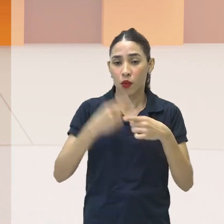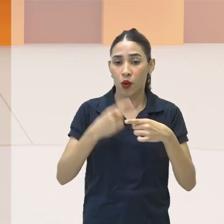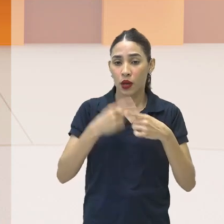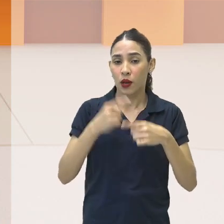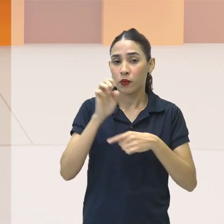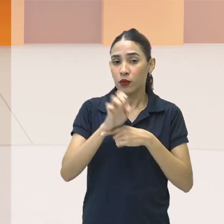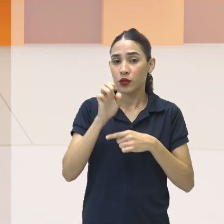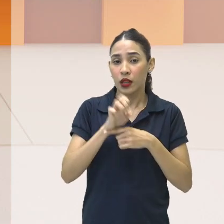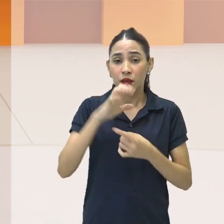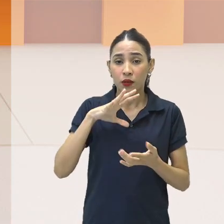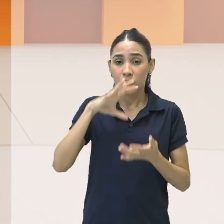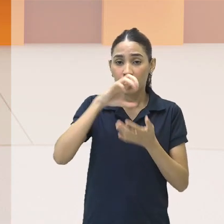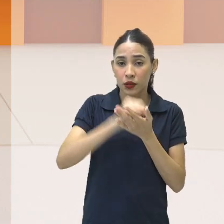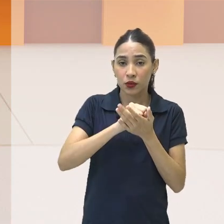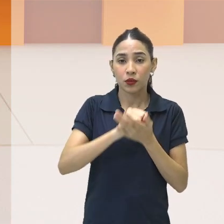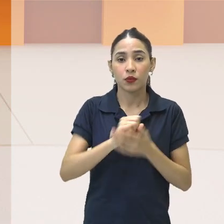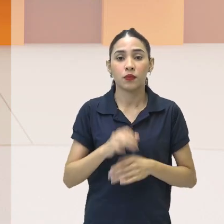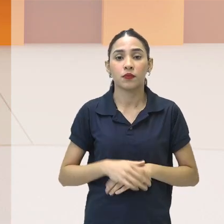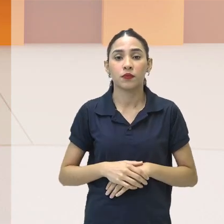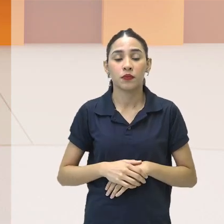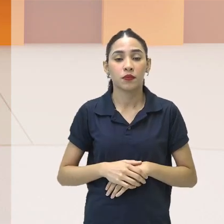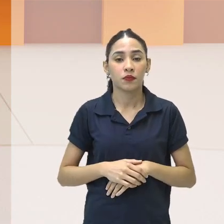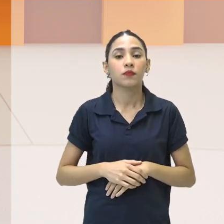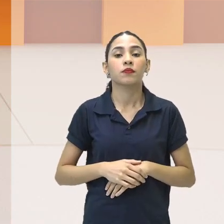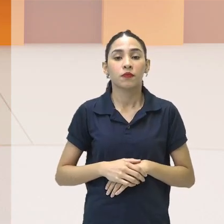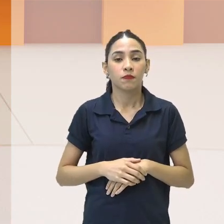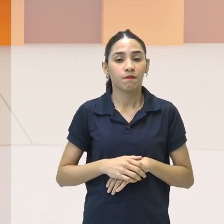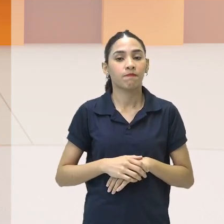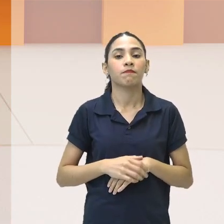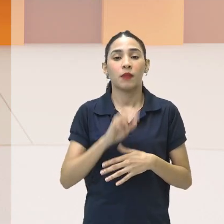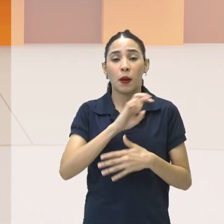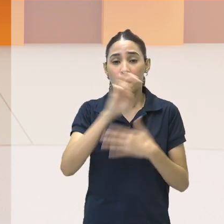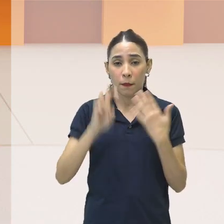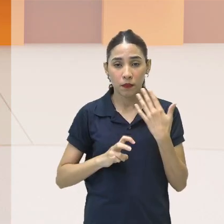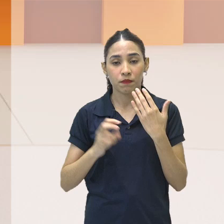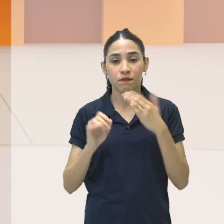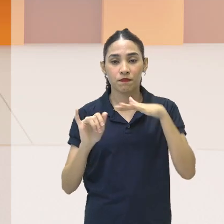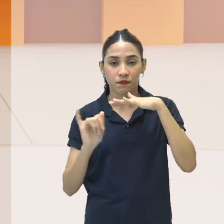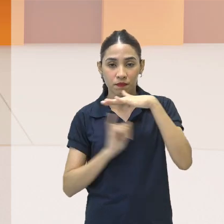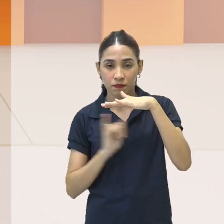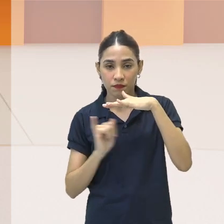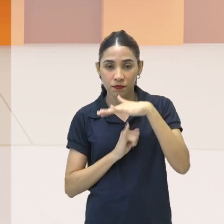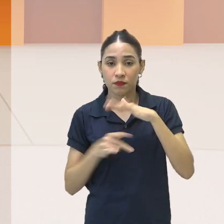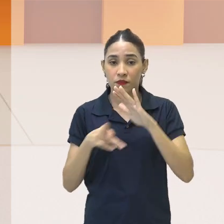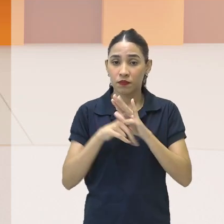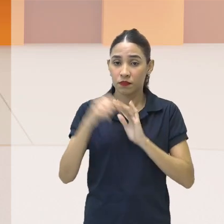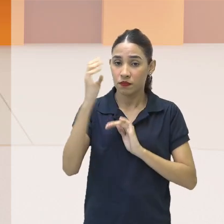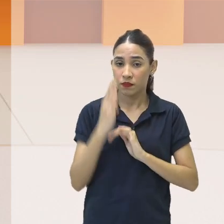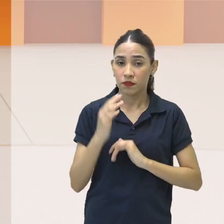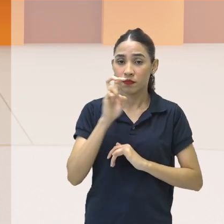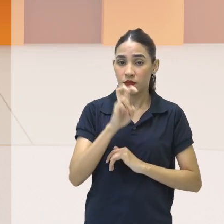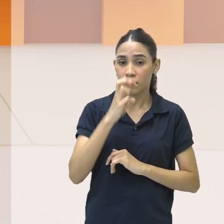Estado registrou a 5ª maior taxa de informalidade do Brasil, com